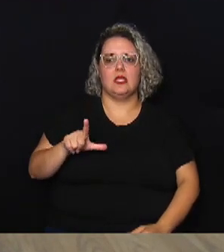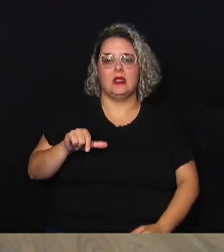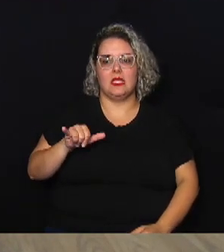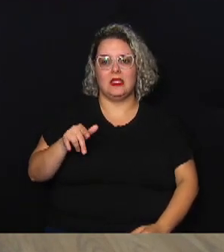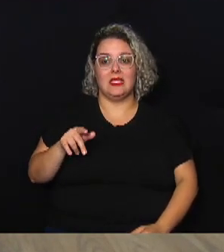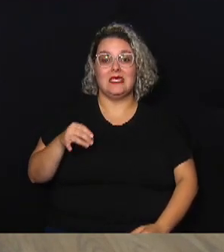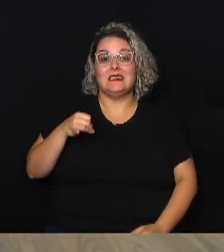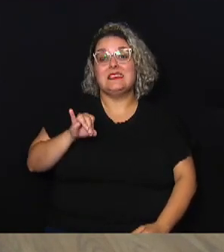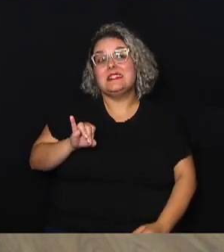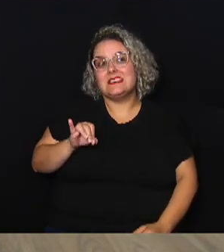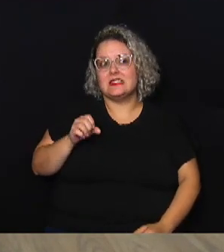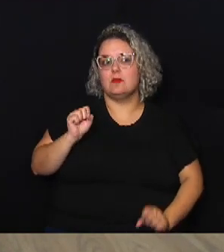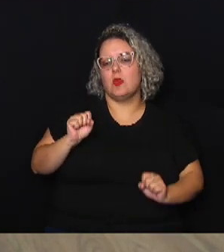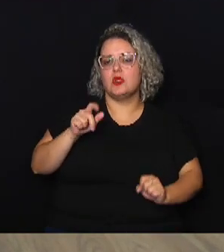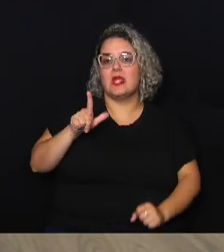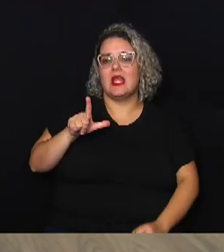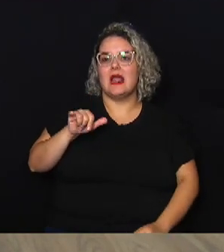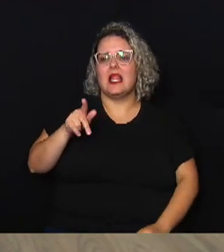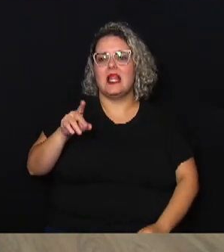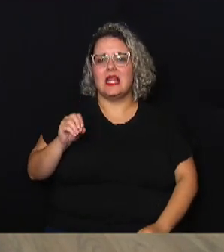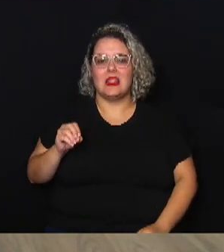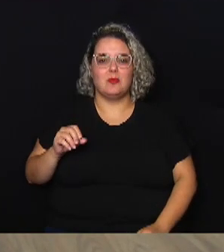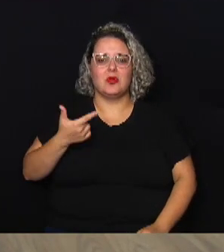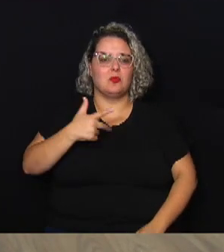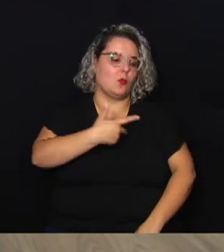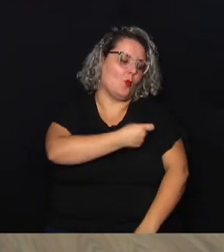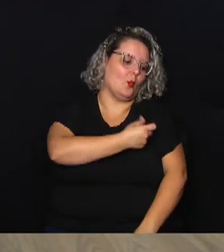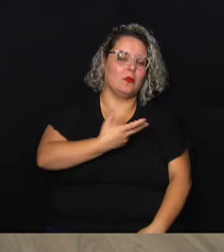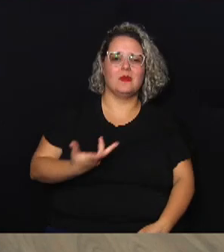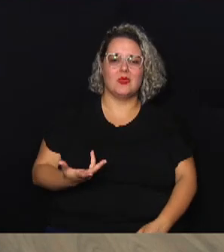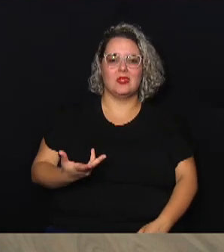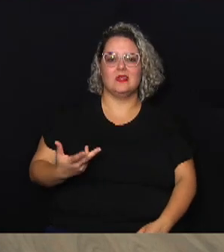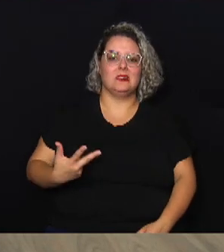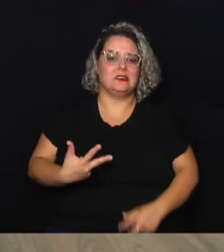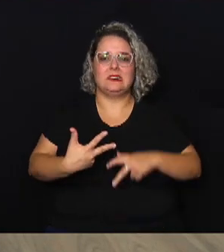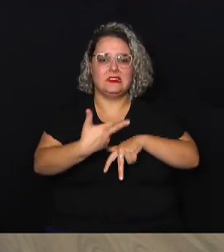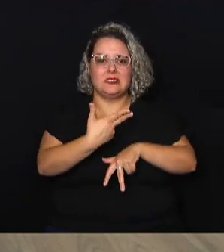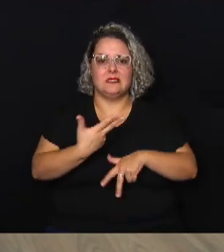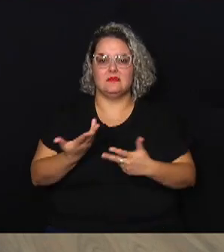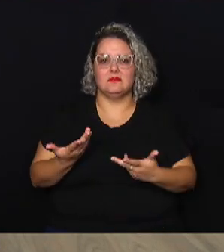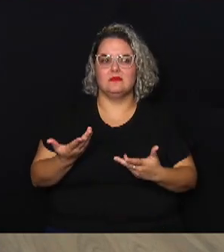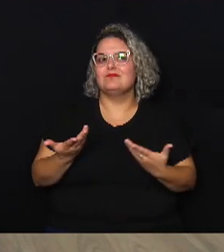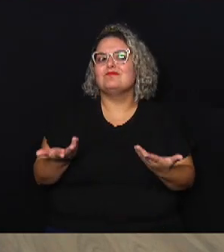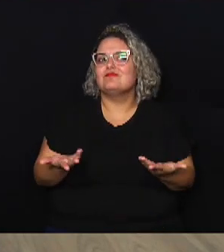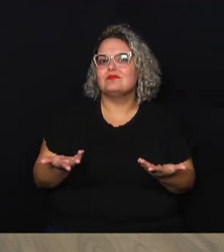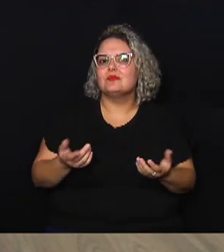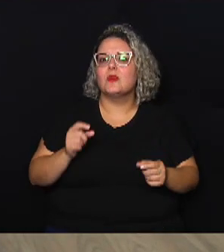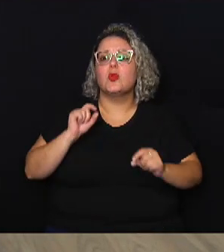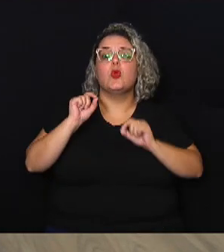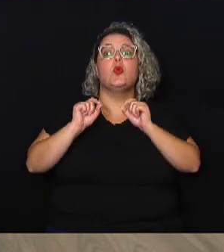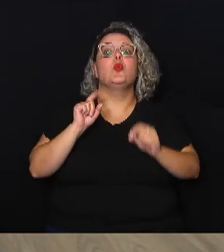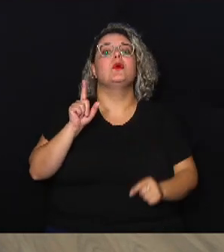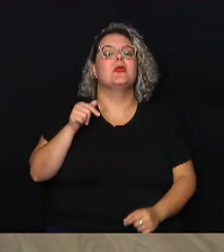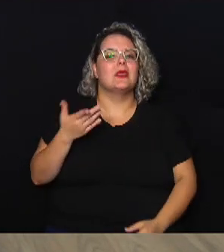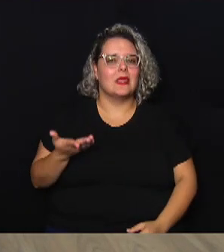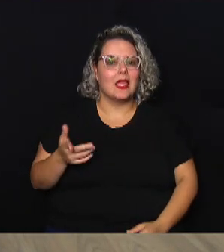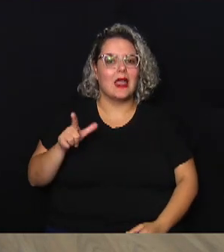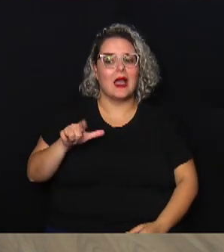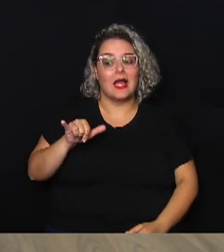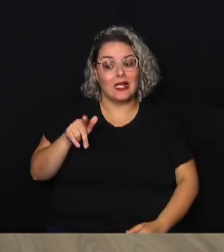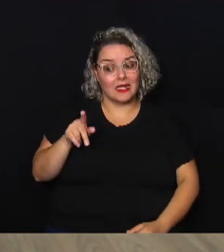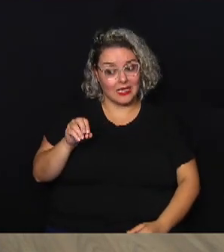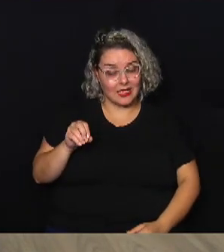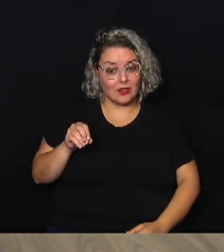chamar de lipo mesmo, sem anestesia, sem cirurgia, sem corte. O que é realmente a